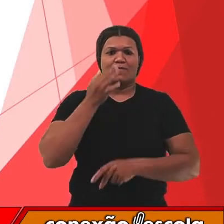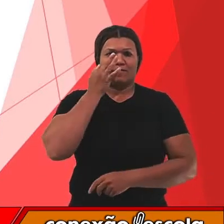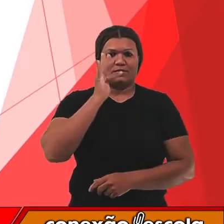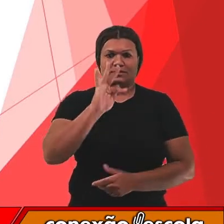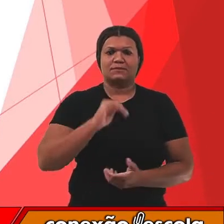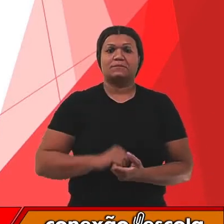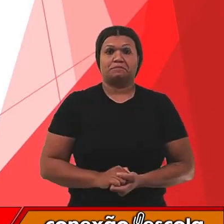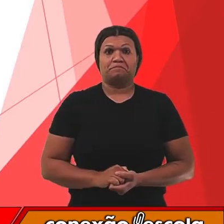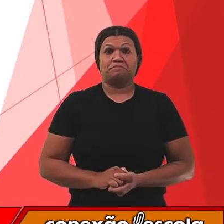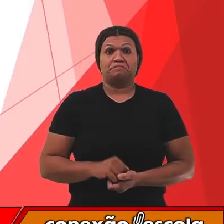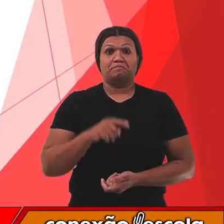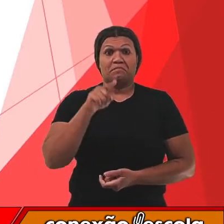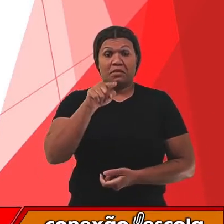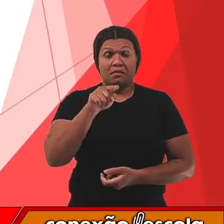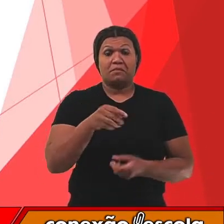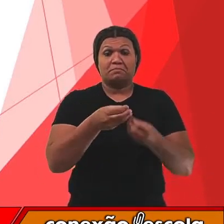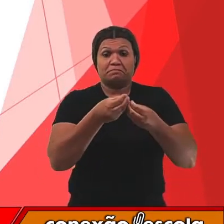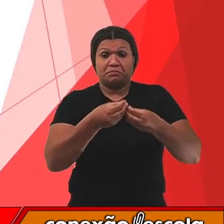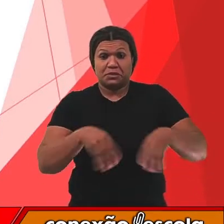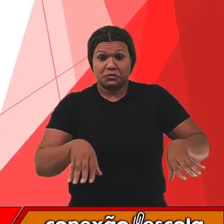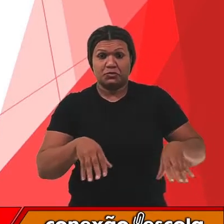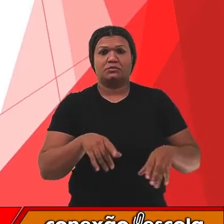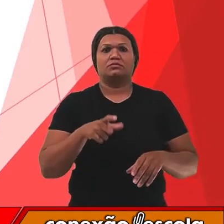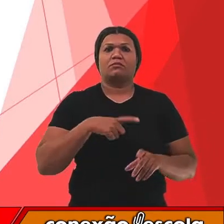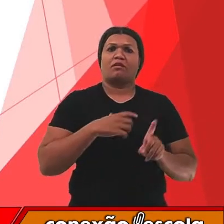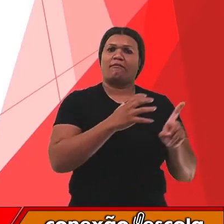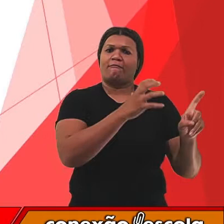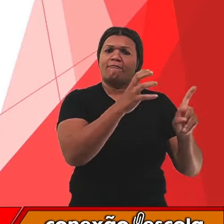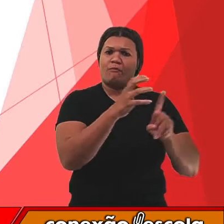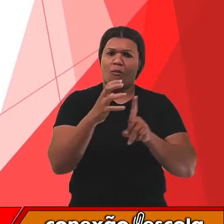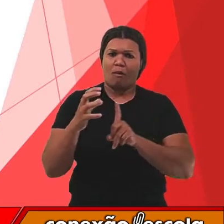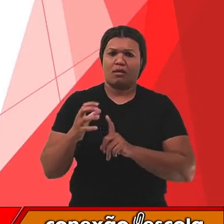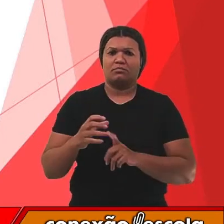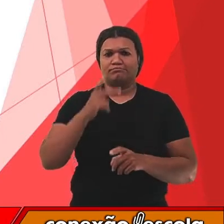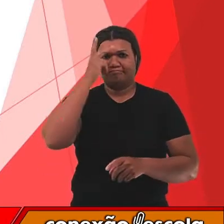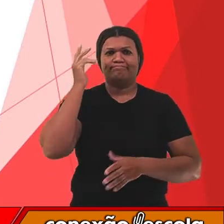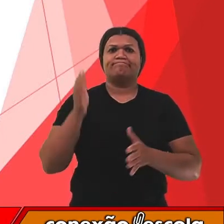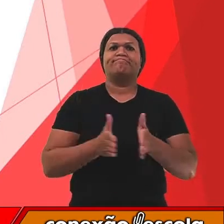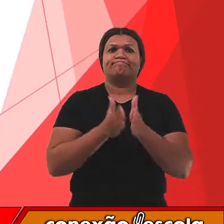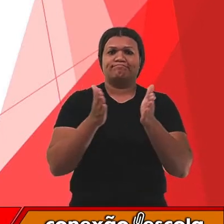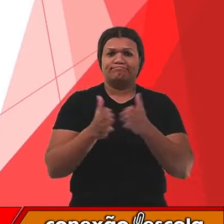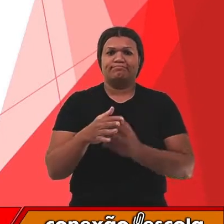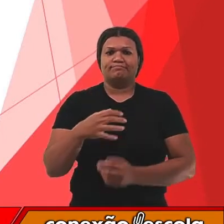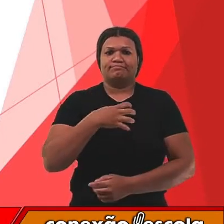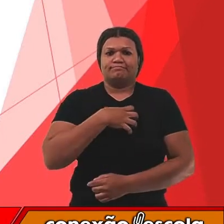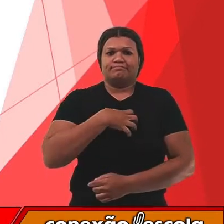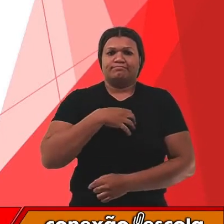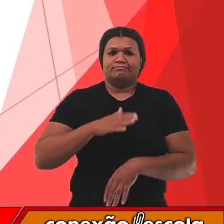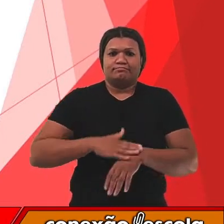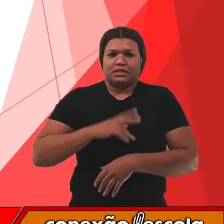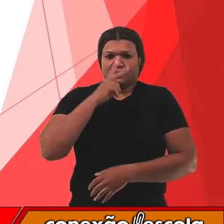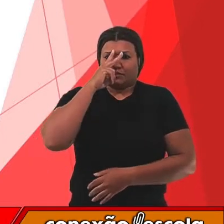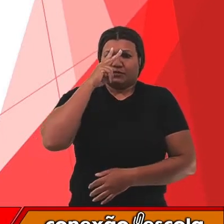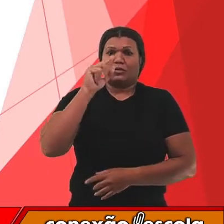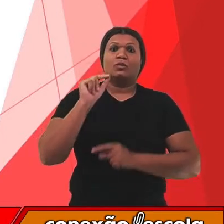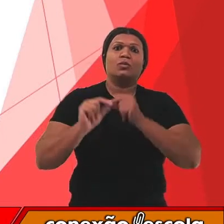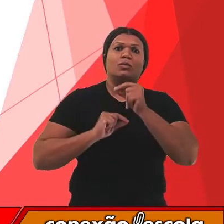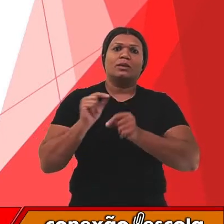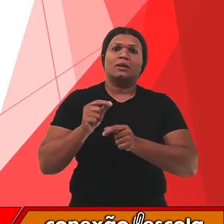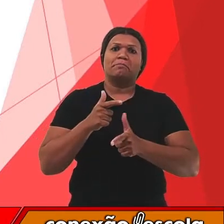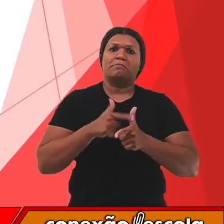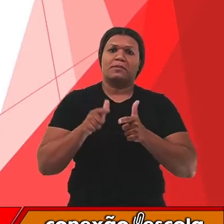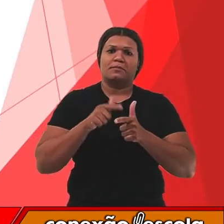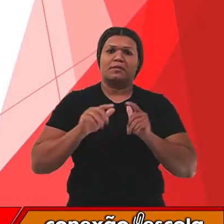insatisfação na população pobre, que sentia mais fortemente os efeitos da